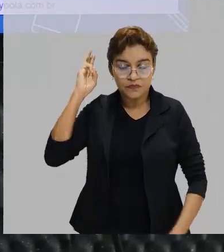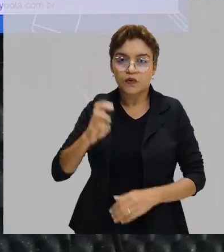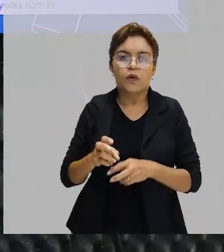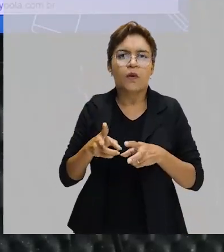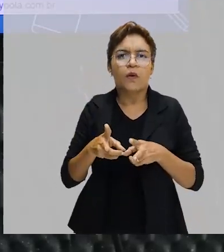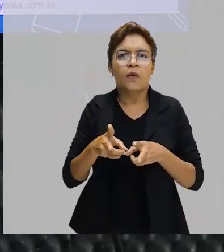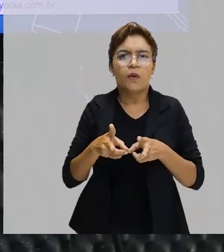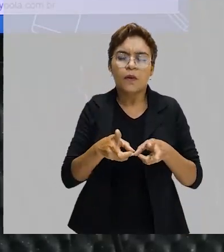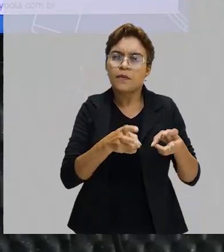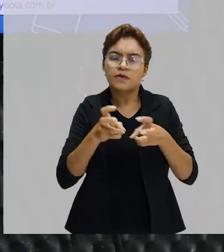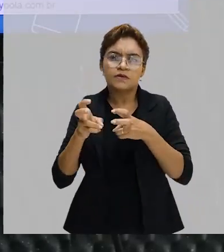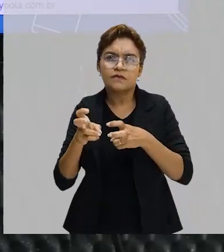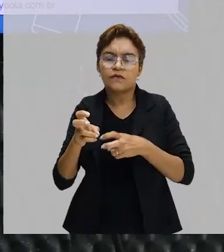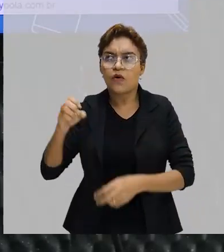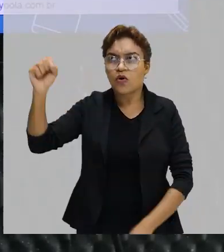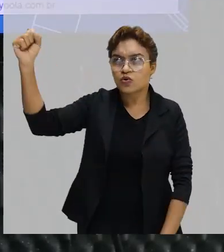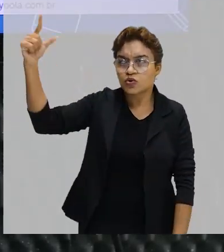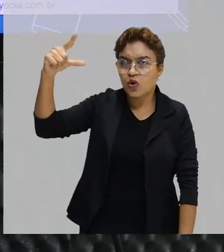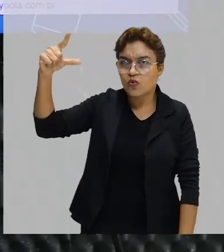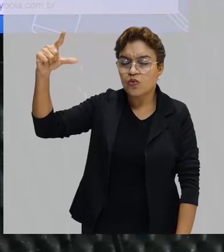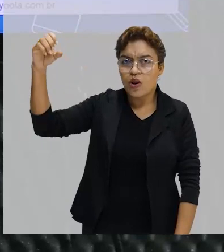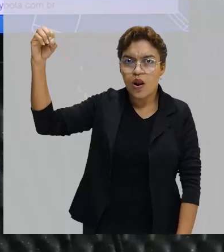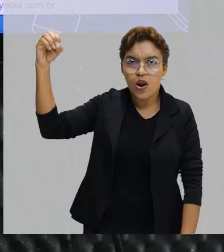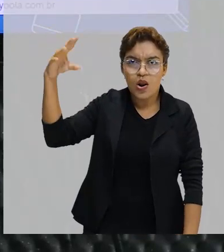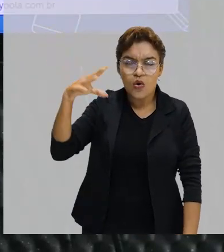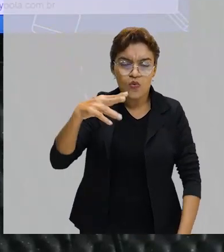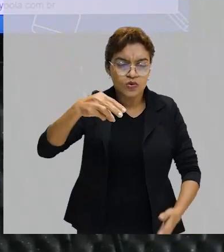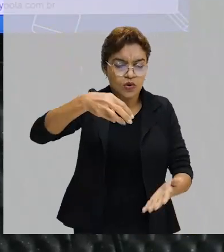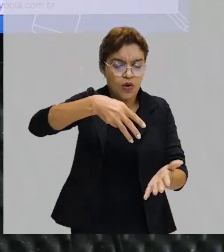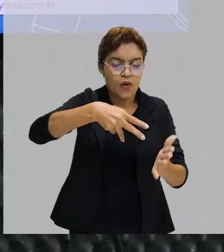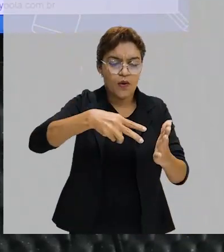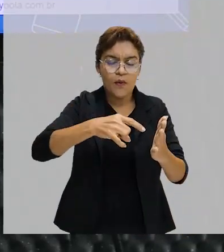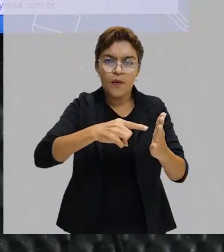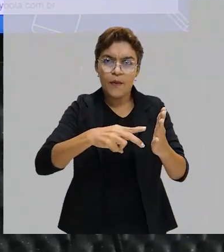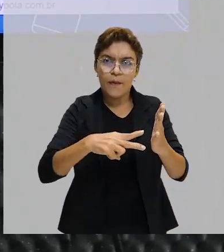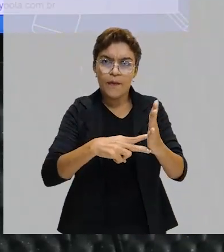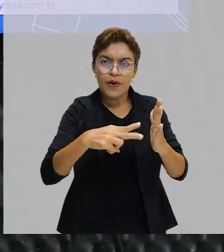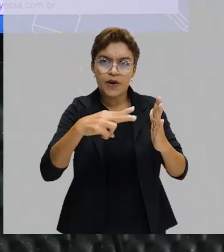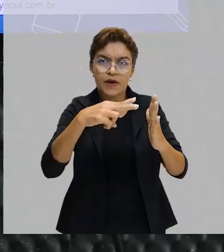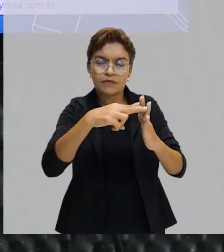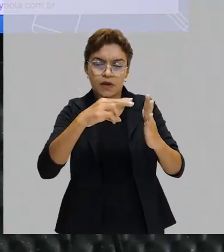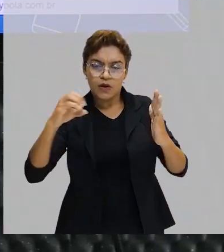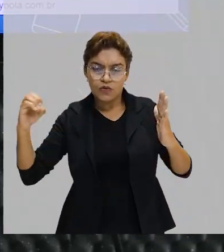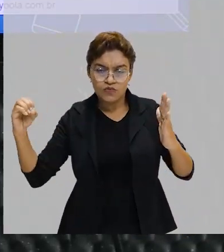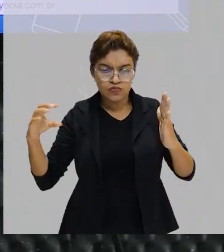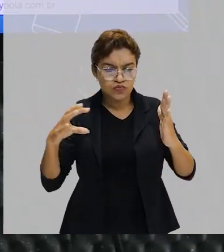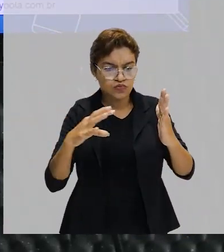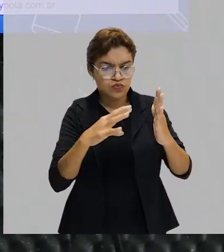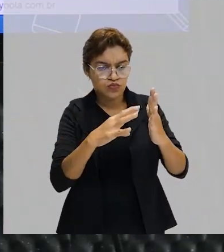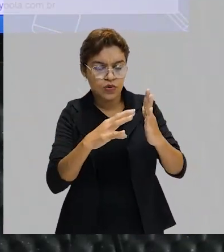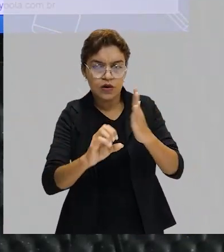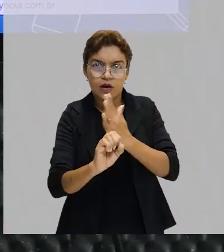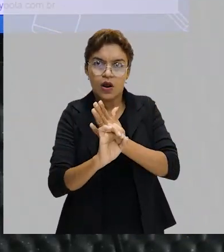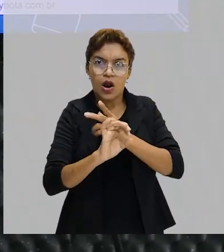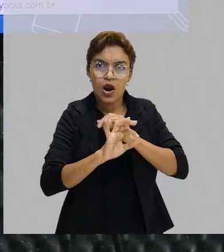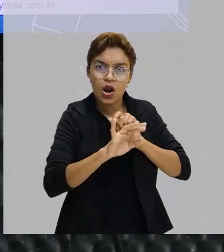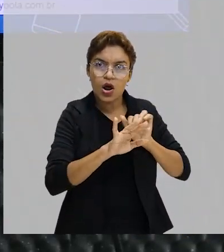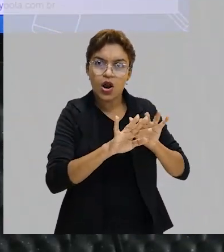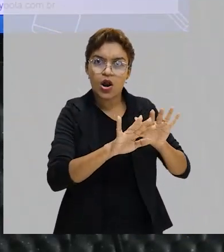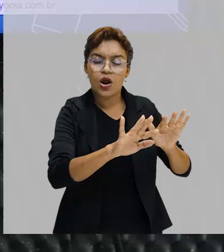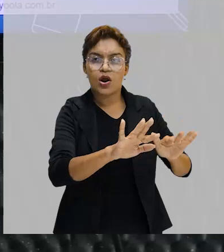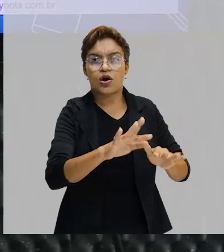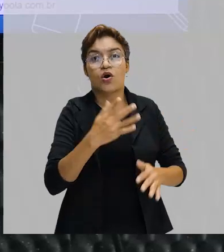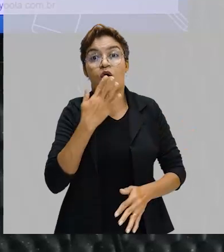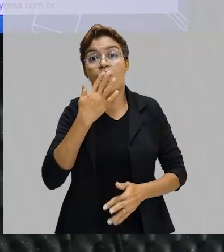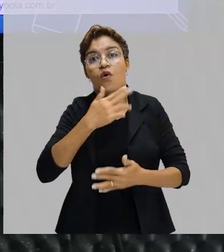solar atravessa um prisma, ocorre uma dispersão dos componentes da luz, uma fragmentação, dando origem